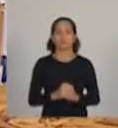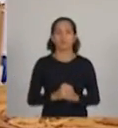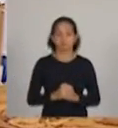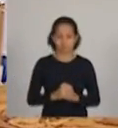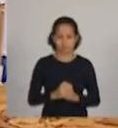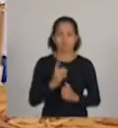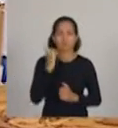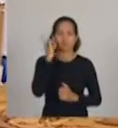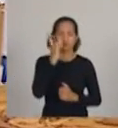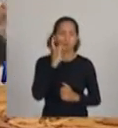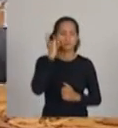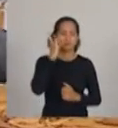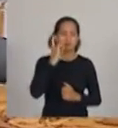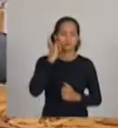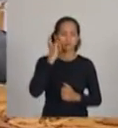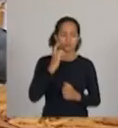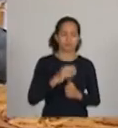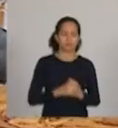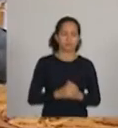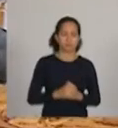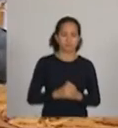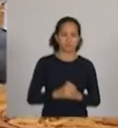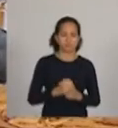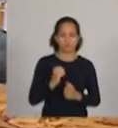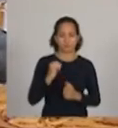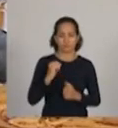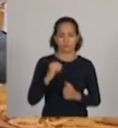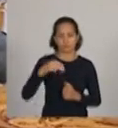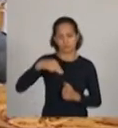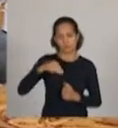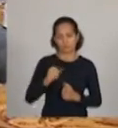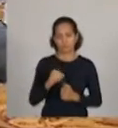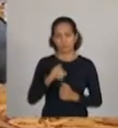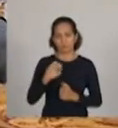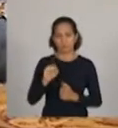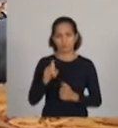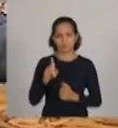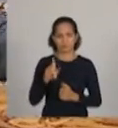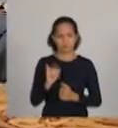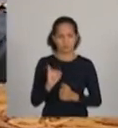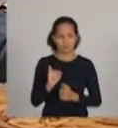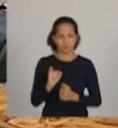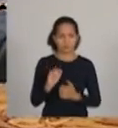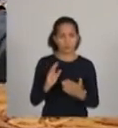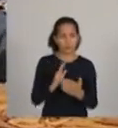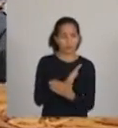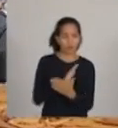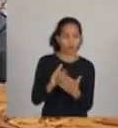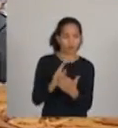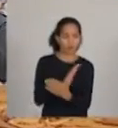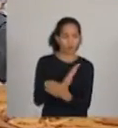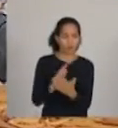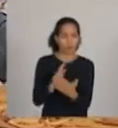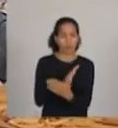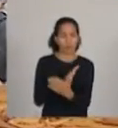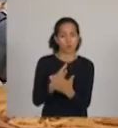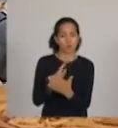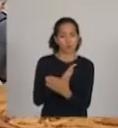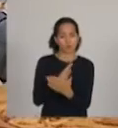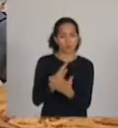o deputado Sérgio Majeste presidindo, e alguns no